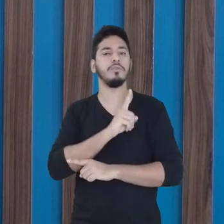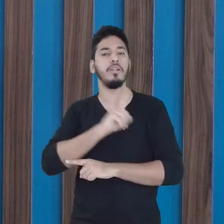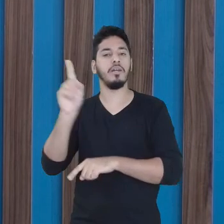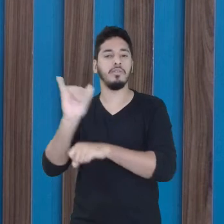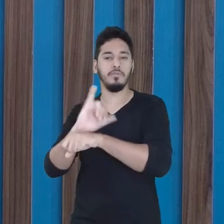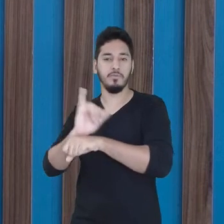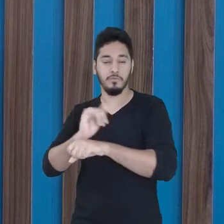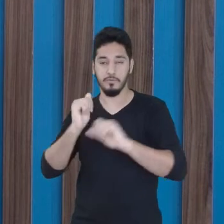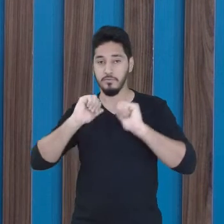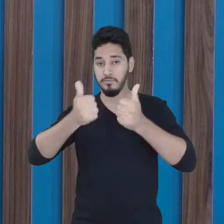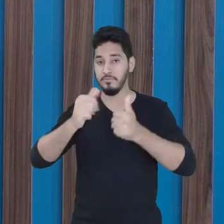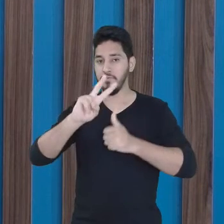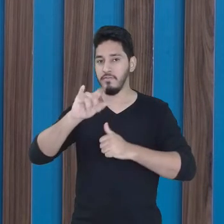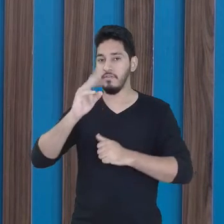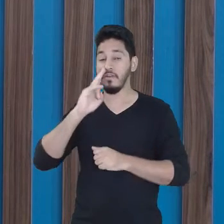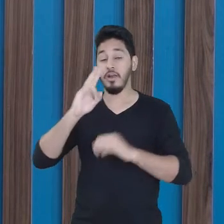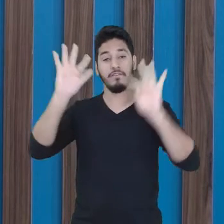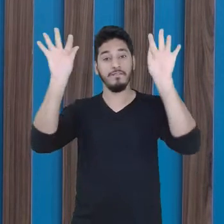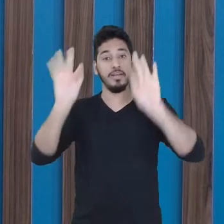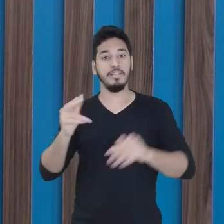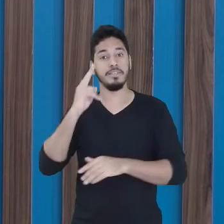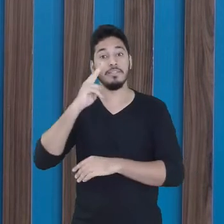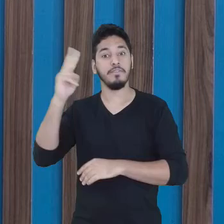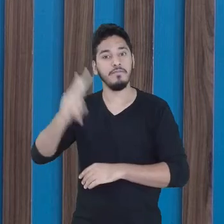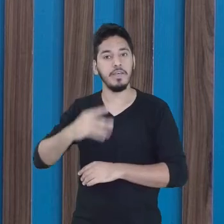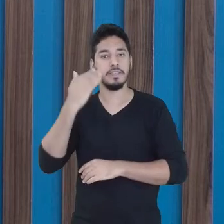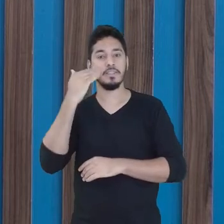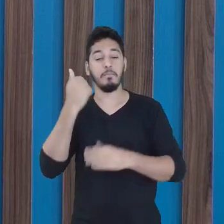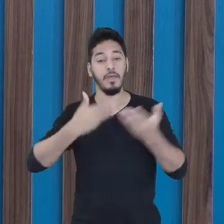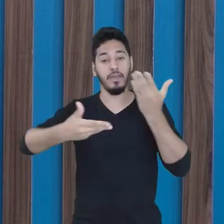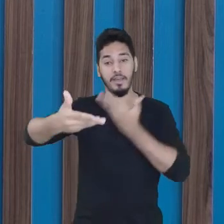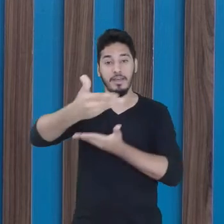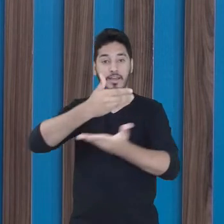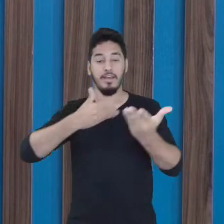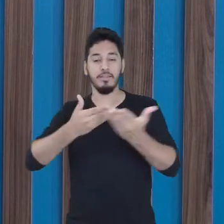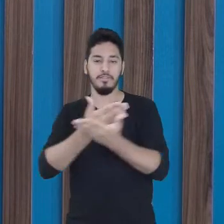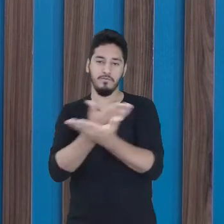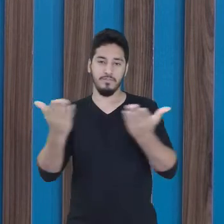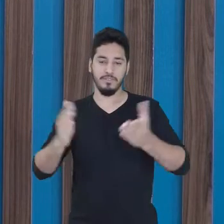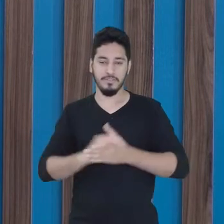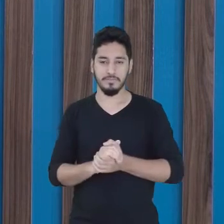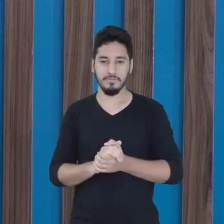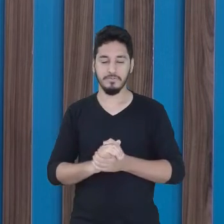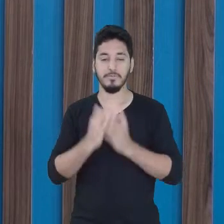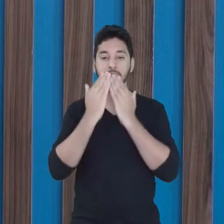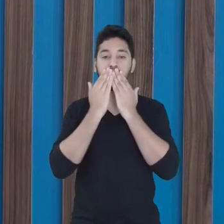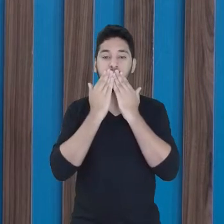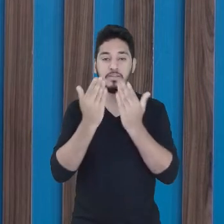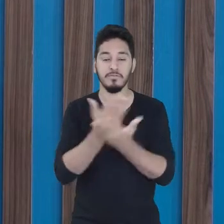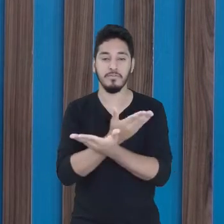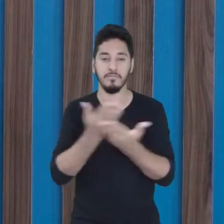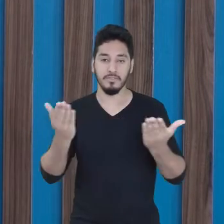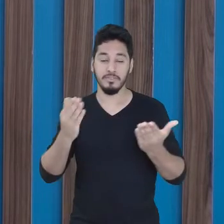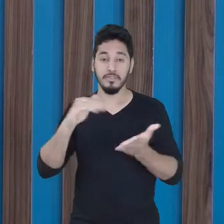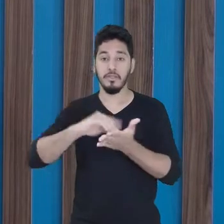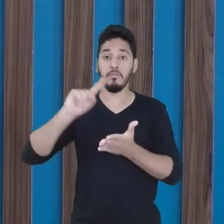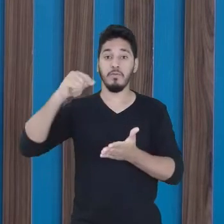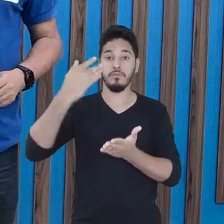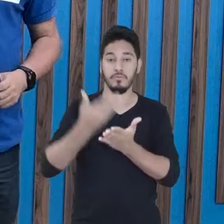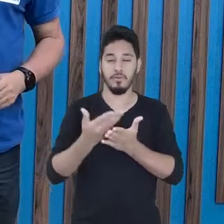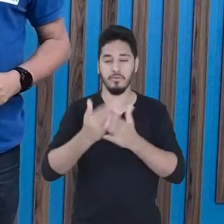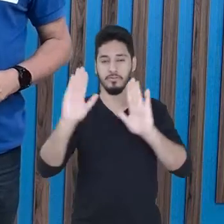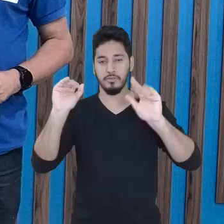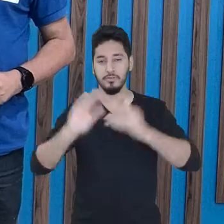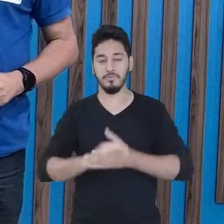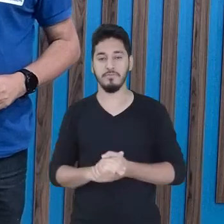canal no YouTube. A gente vai ficar bem feliz em saber a interação, a participação aí de vocês. Beijo grande e até a próxima aula.